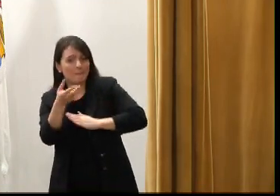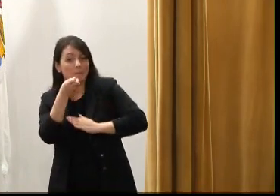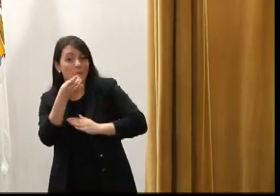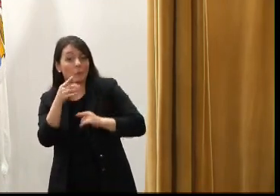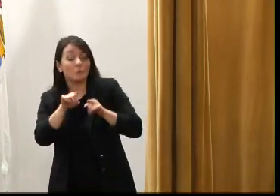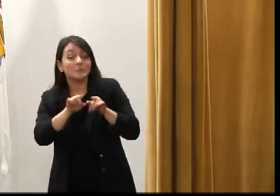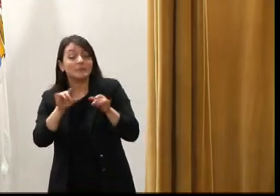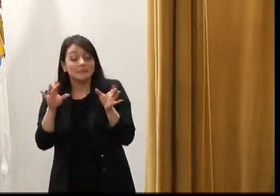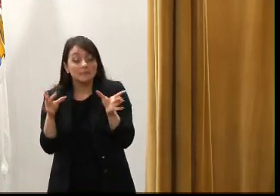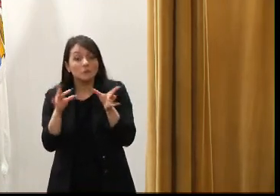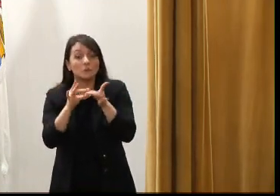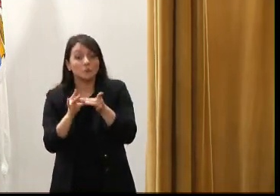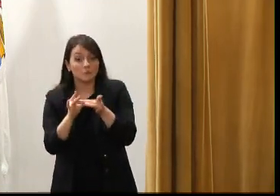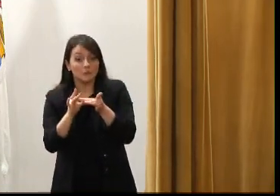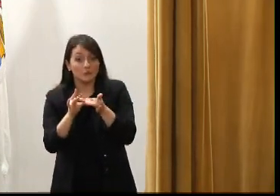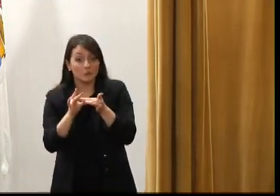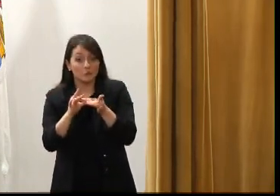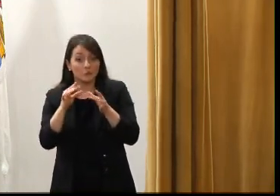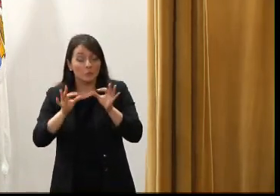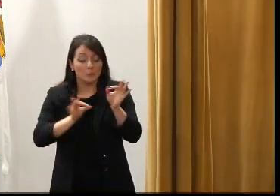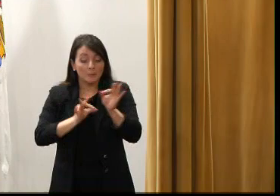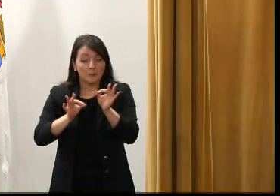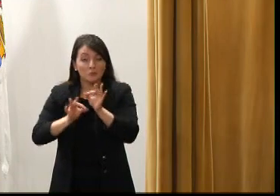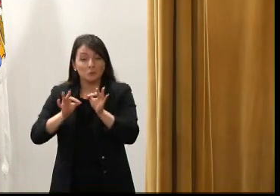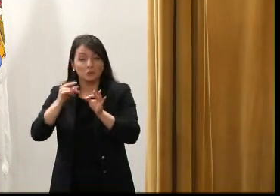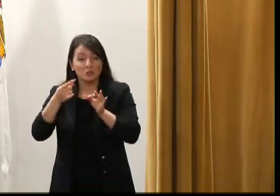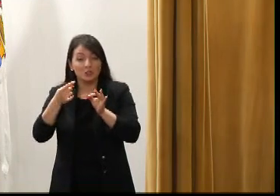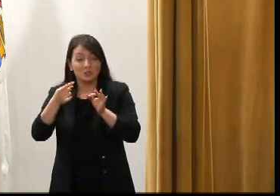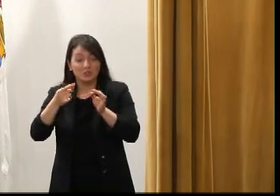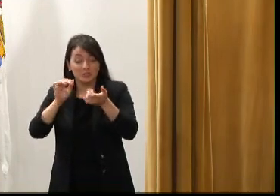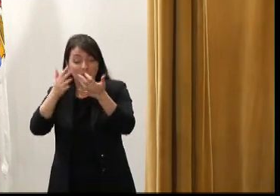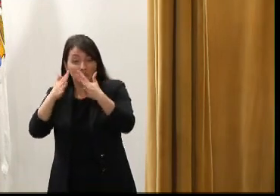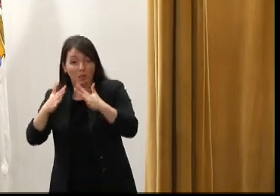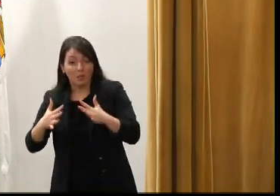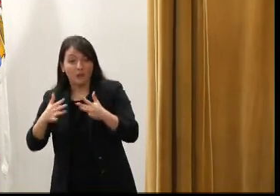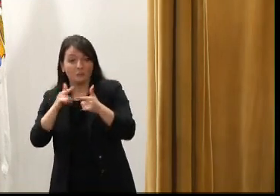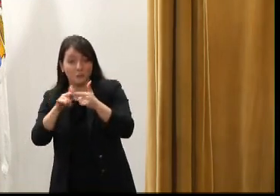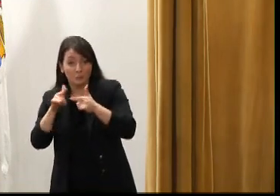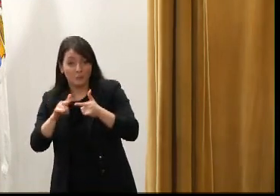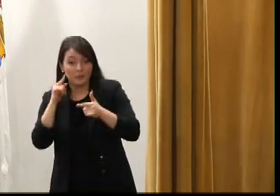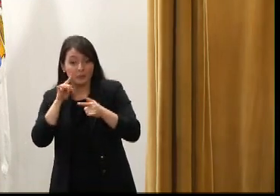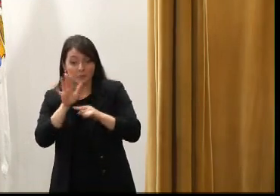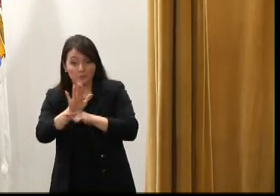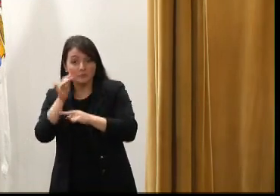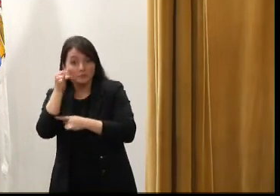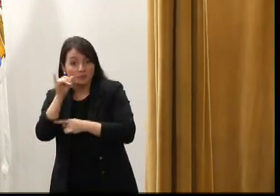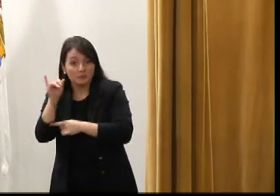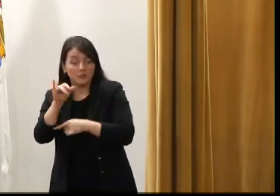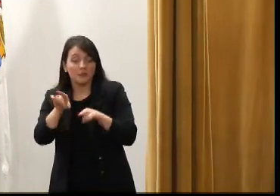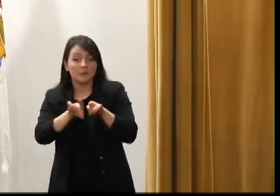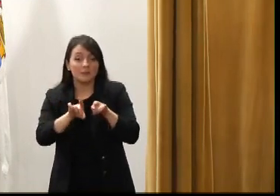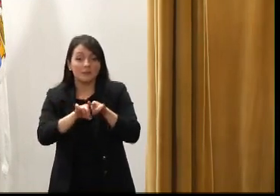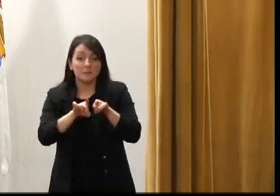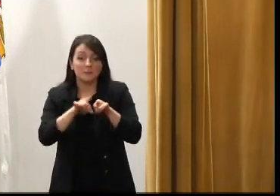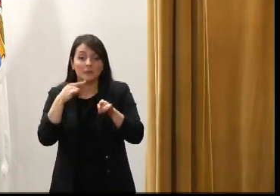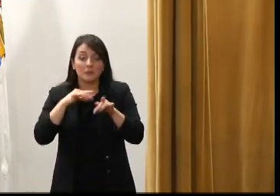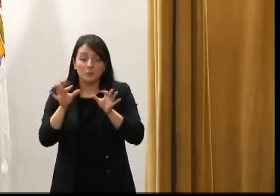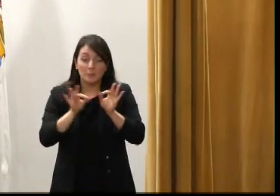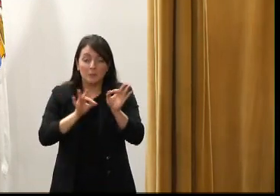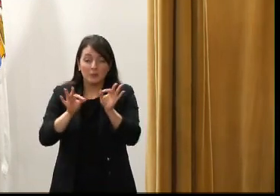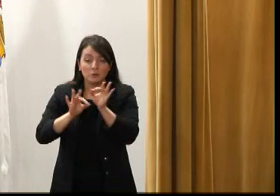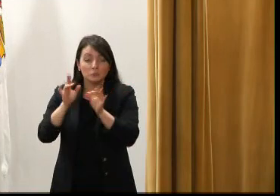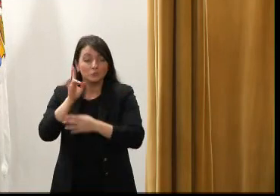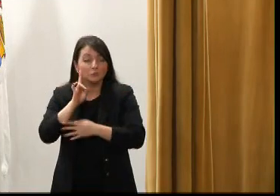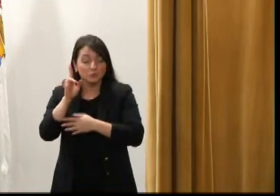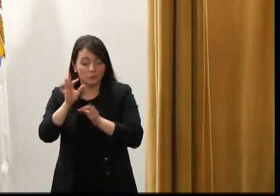de contingência de desastres, se ele estiver definitivamente integrado no plano diretor, se ele